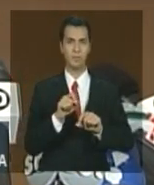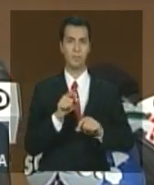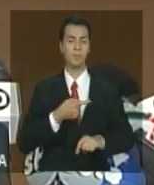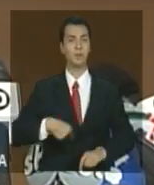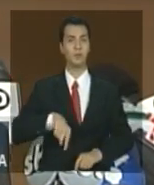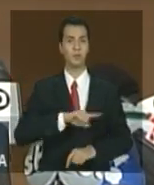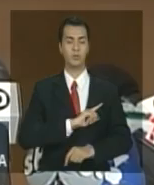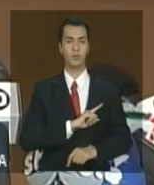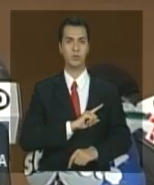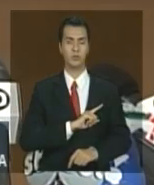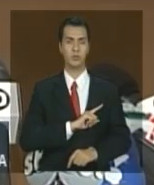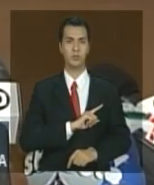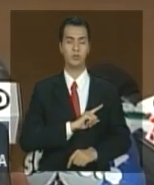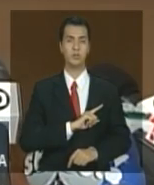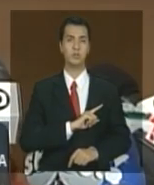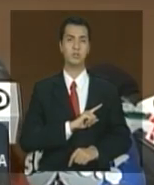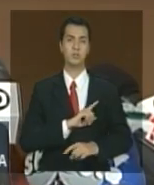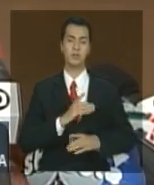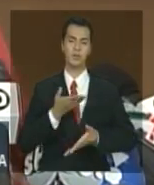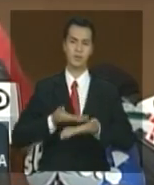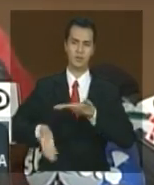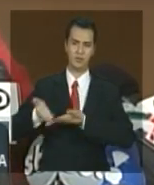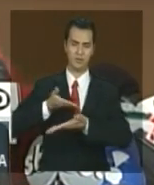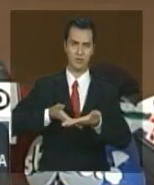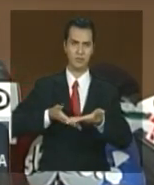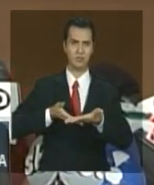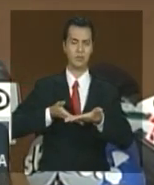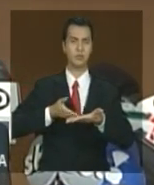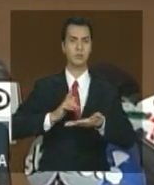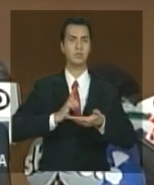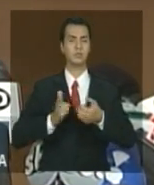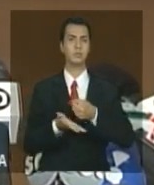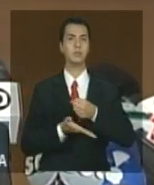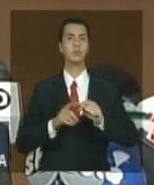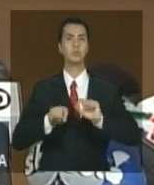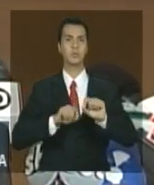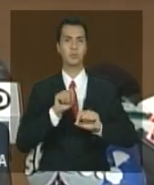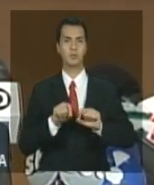partir deste momento que estamos vivendo em